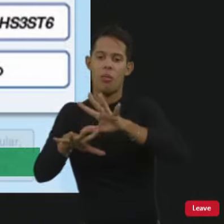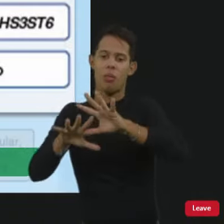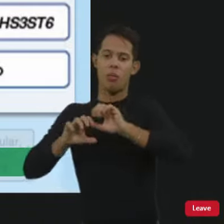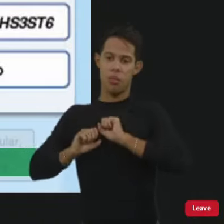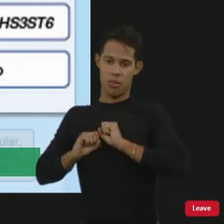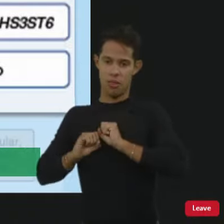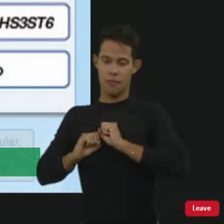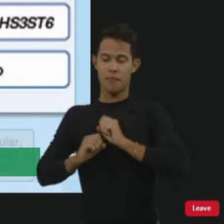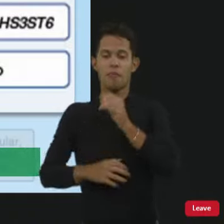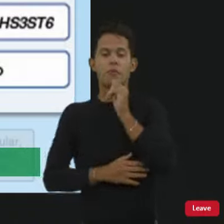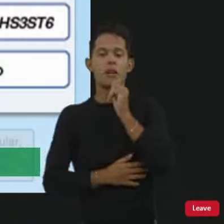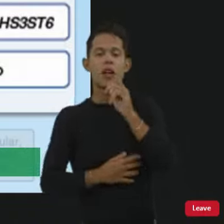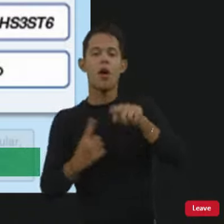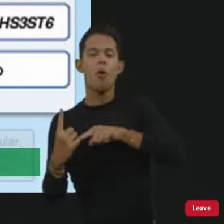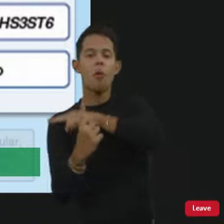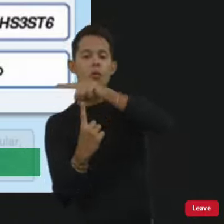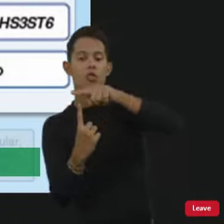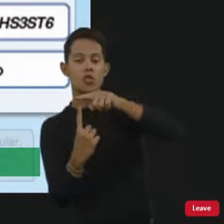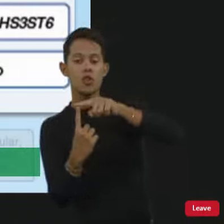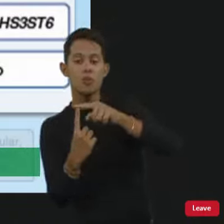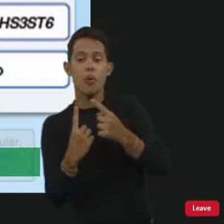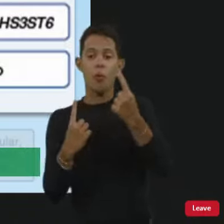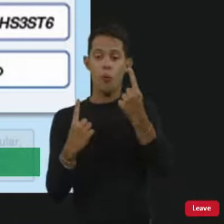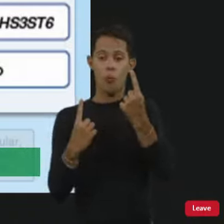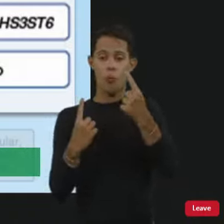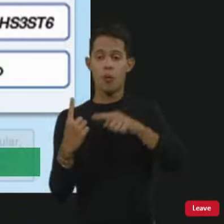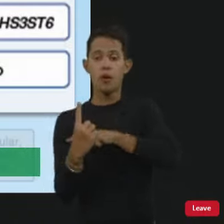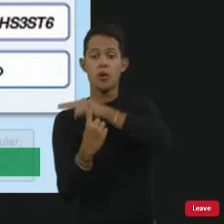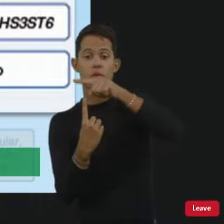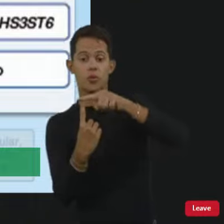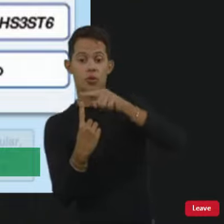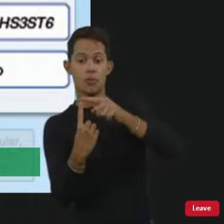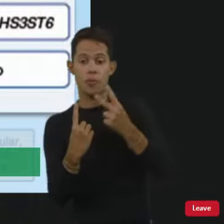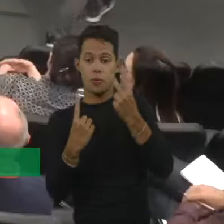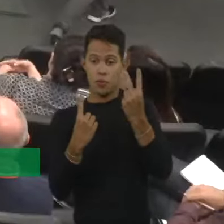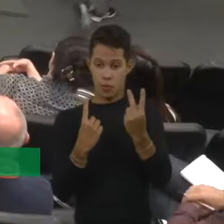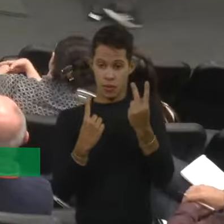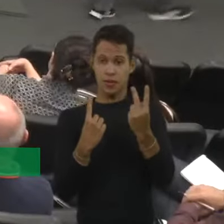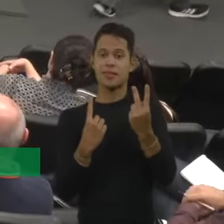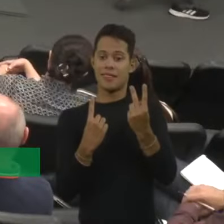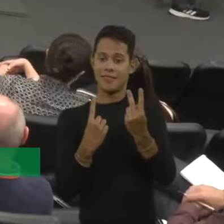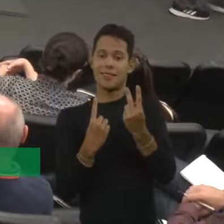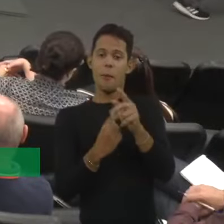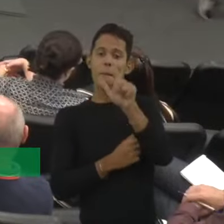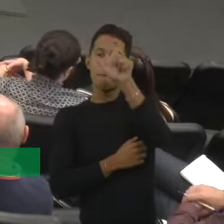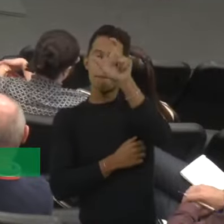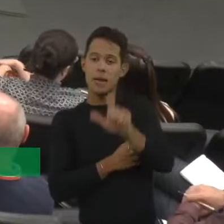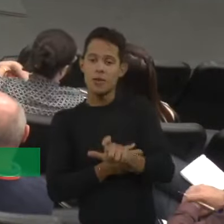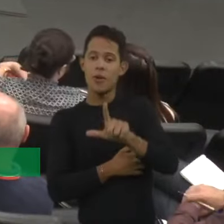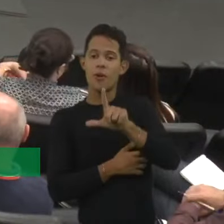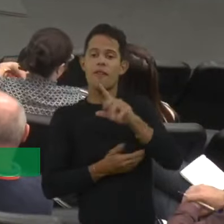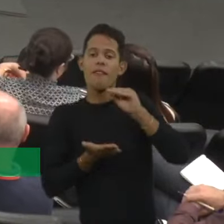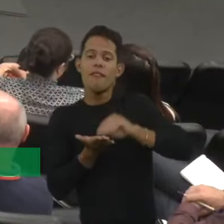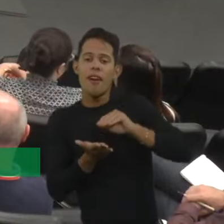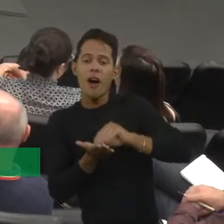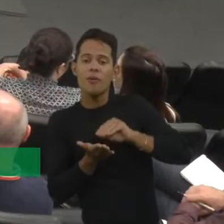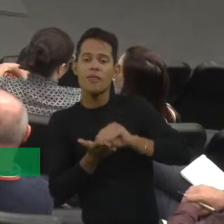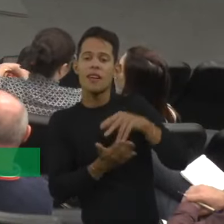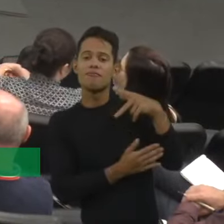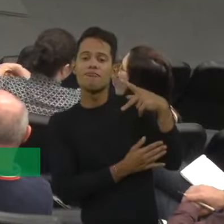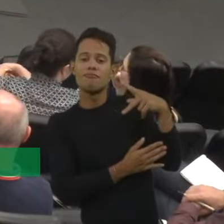angedema tipo 1 e o tipo 2, os pacientes têm uma deficiência de uma proteína que regula